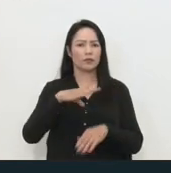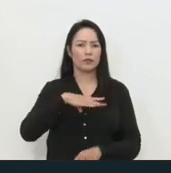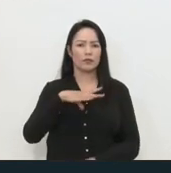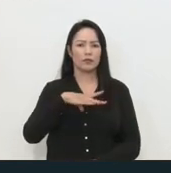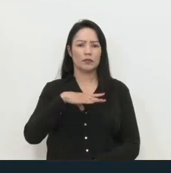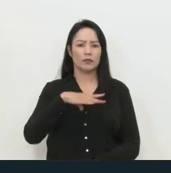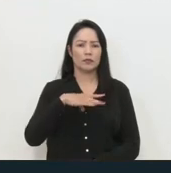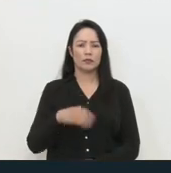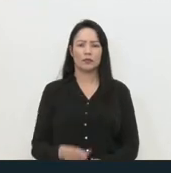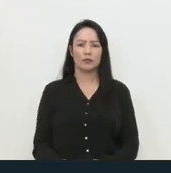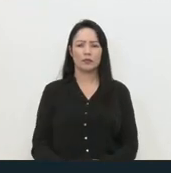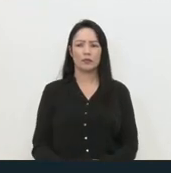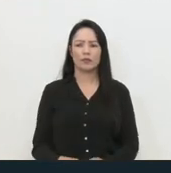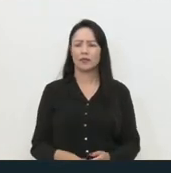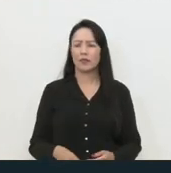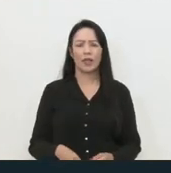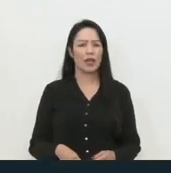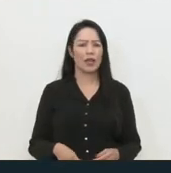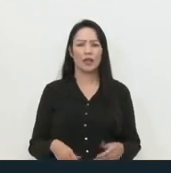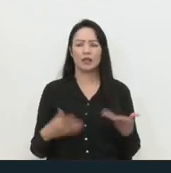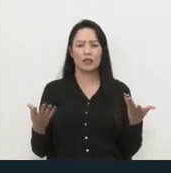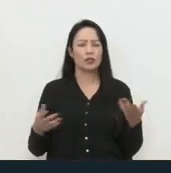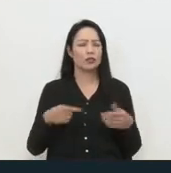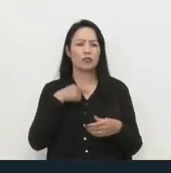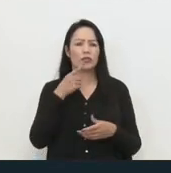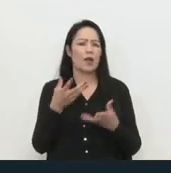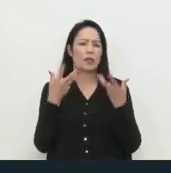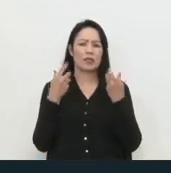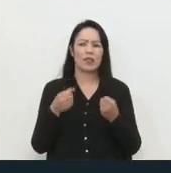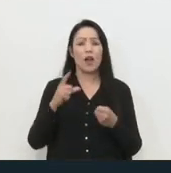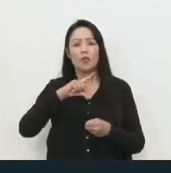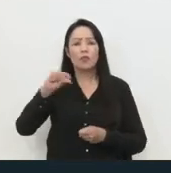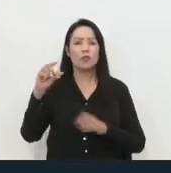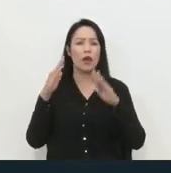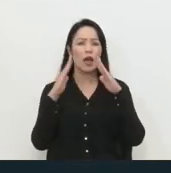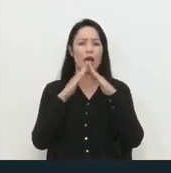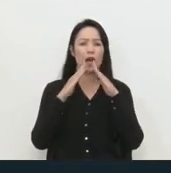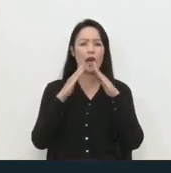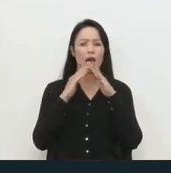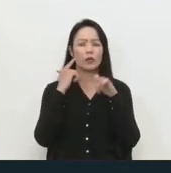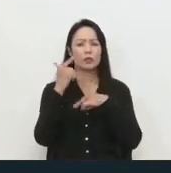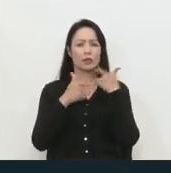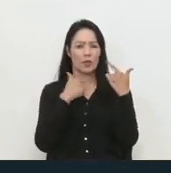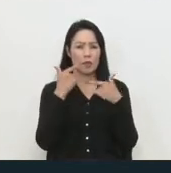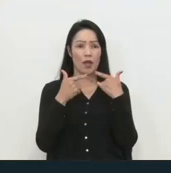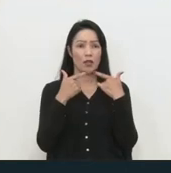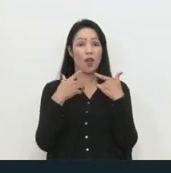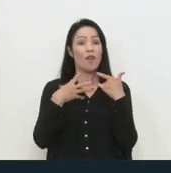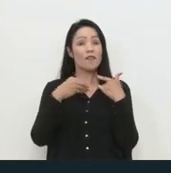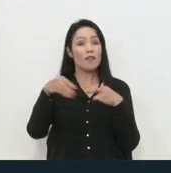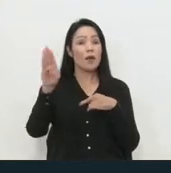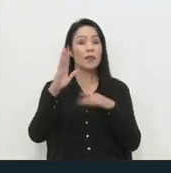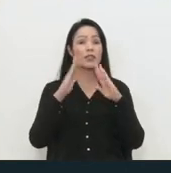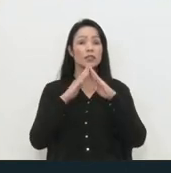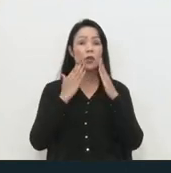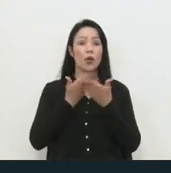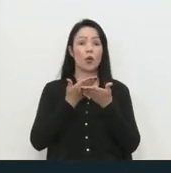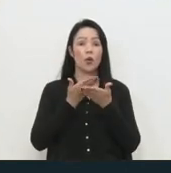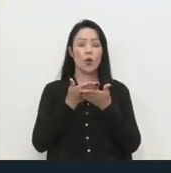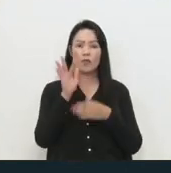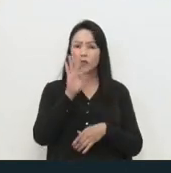ninguém aguenta mais sair da sua casa do seu trabalho ou seu filho ir para escola para faculdade